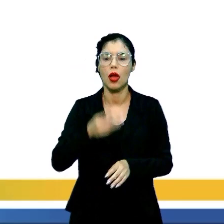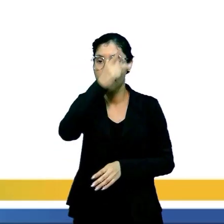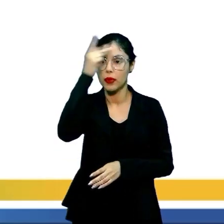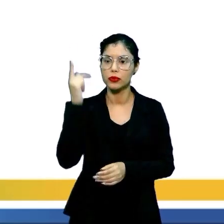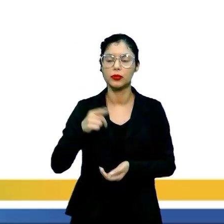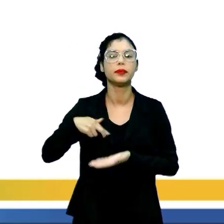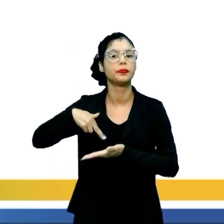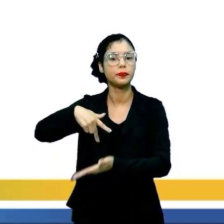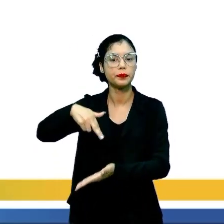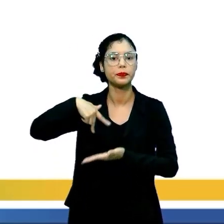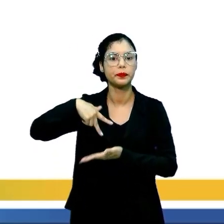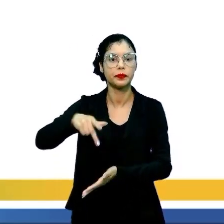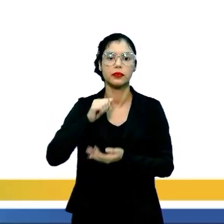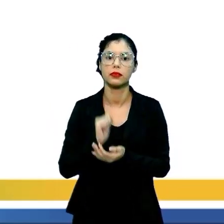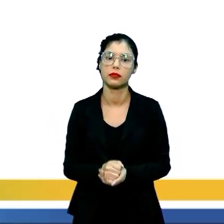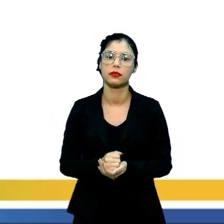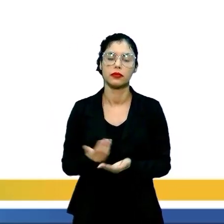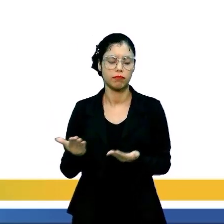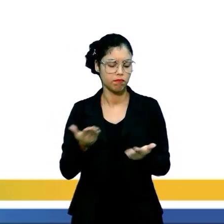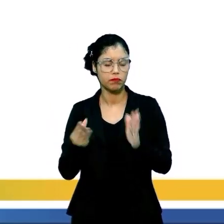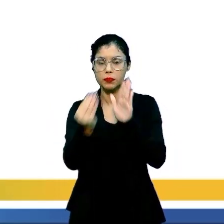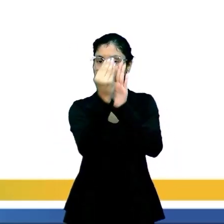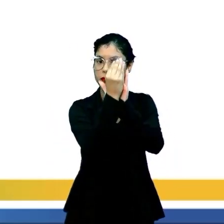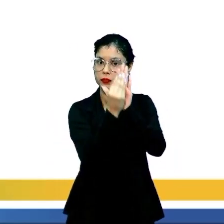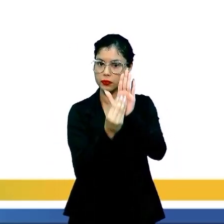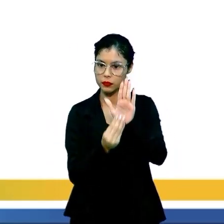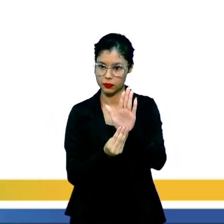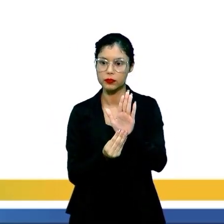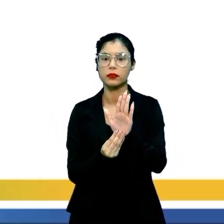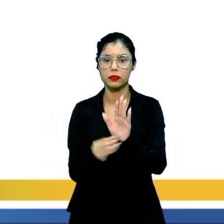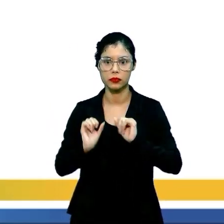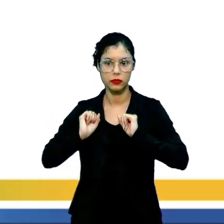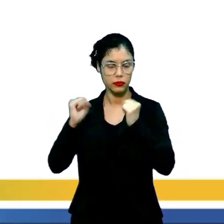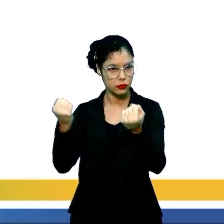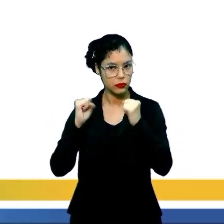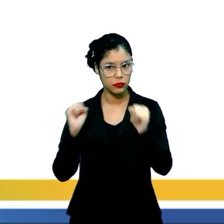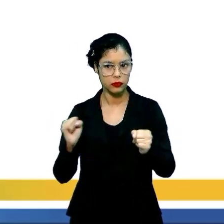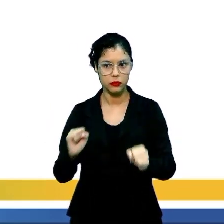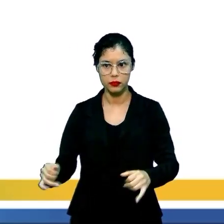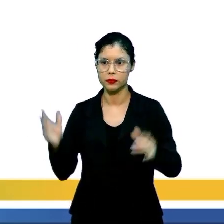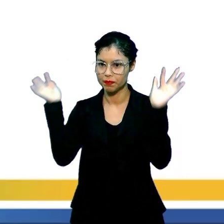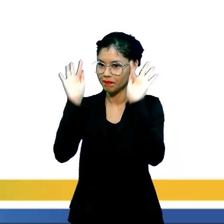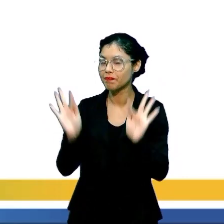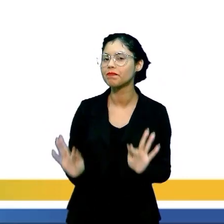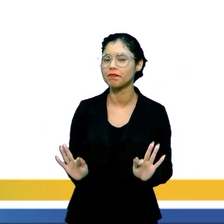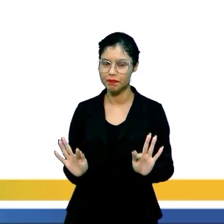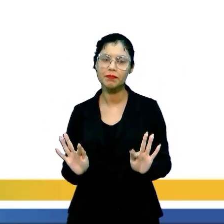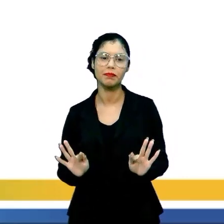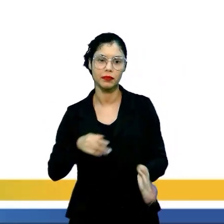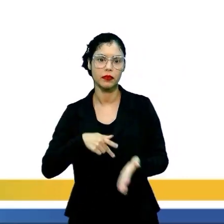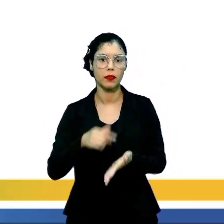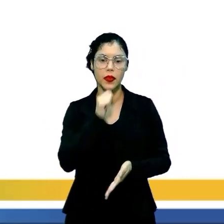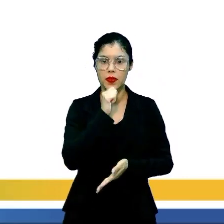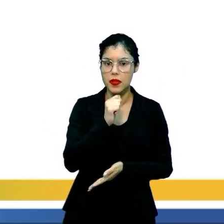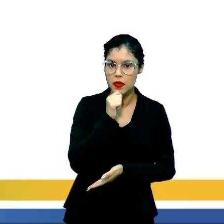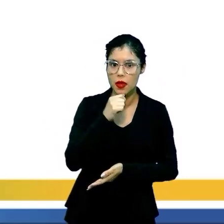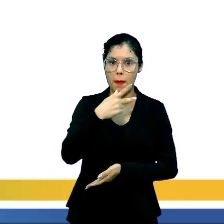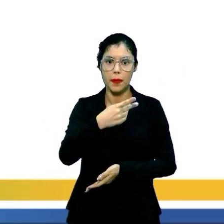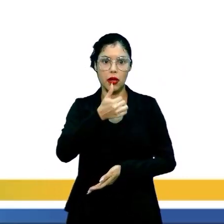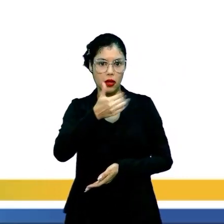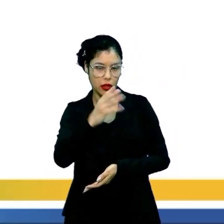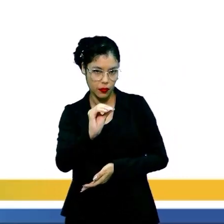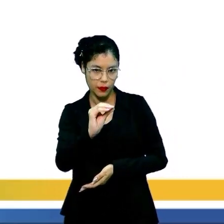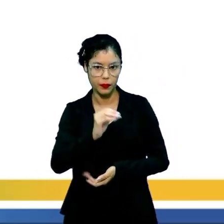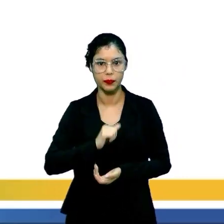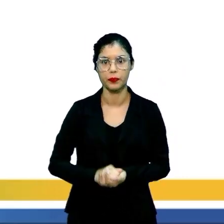esteira ergométrica e estabelece uma agenda de atividades físicas. Animada com as funções da esteira, resolve correr do